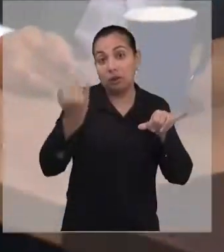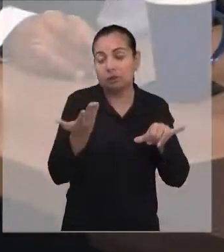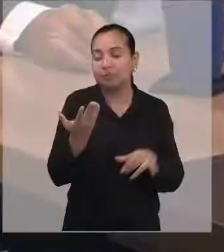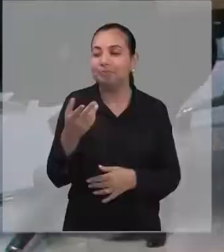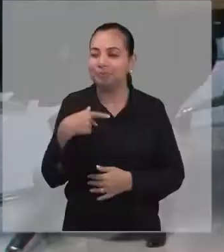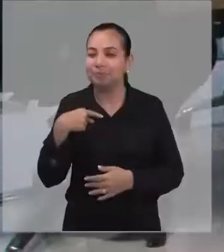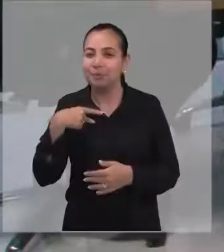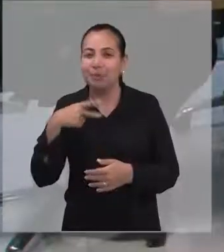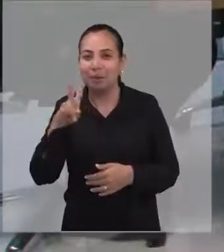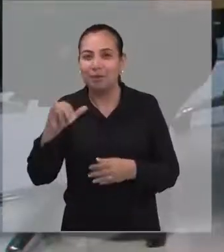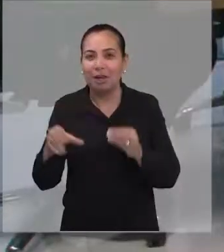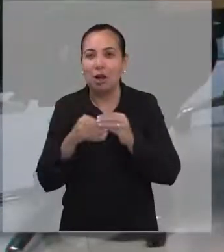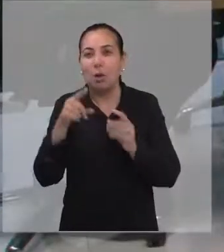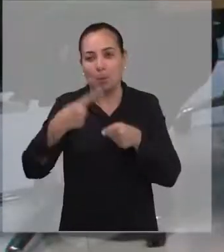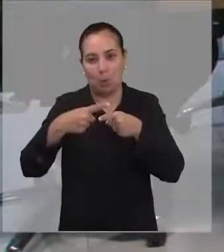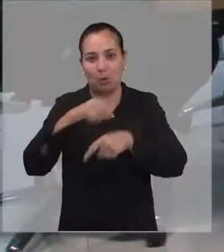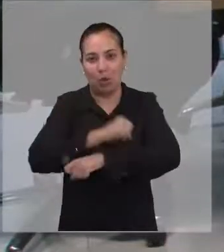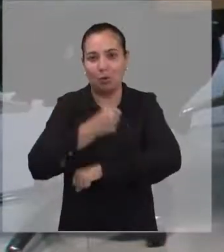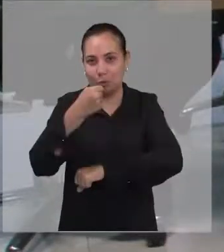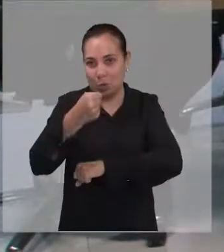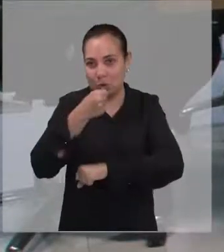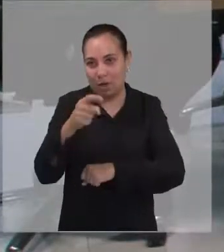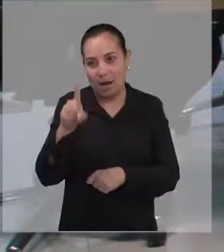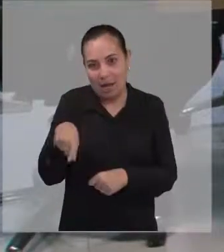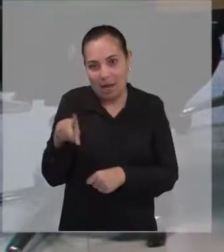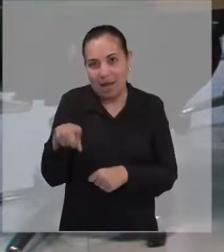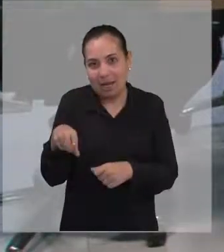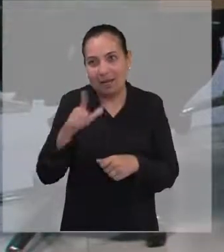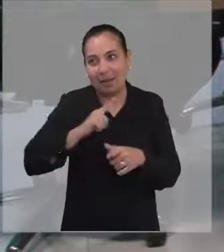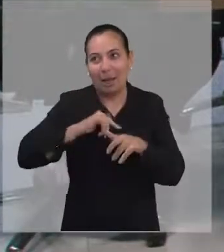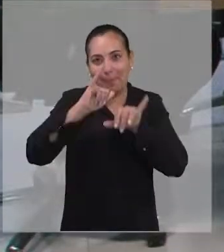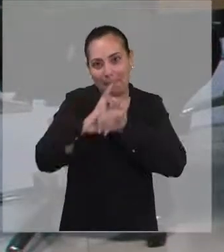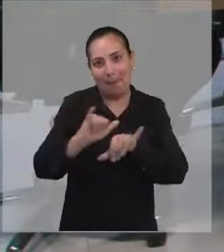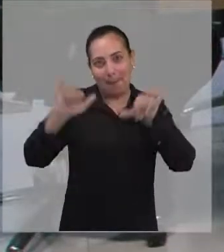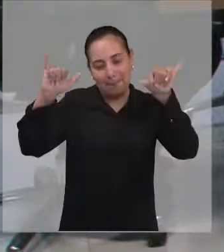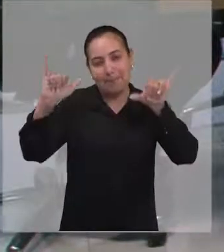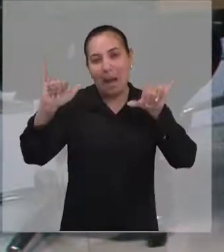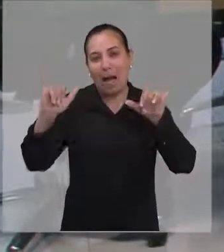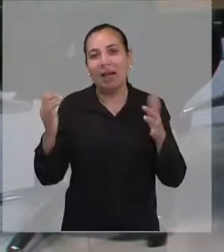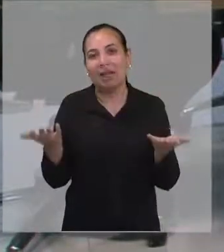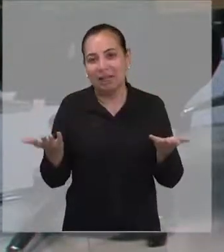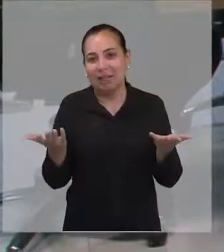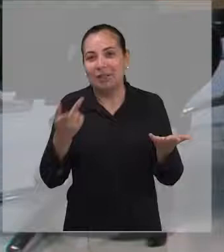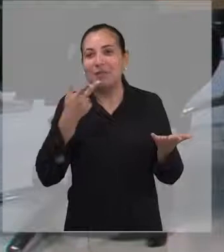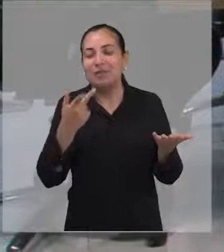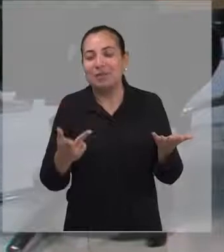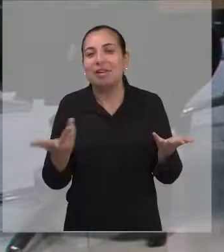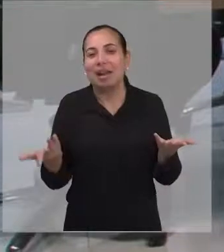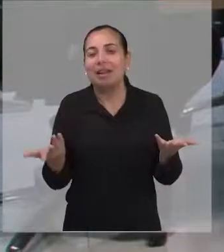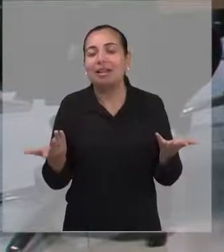se me permite um parêntese, para não achar que o jornalista é essa coisa que está acima do bem e do mal, porque não é, pelo contrário.